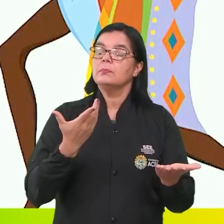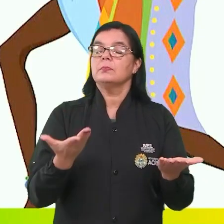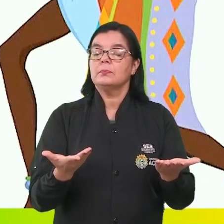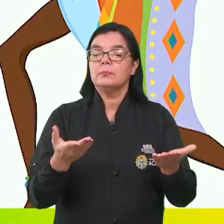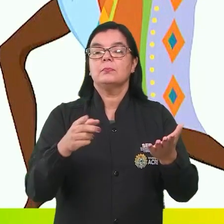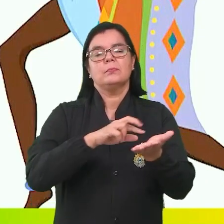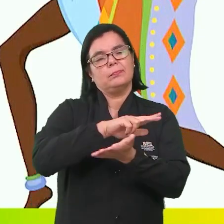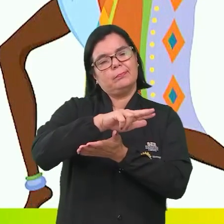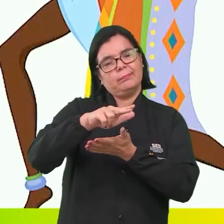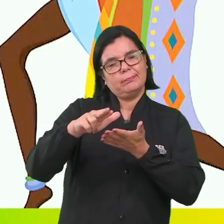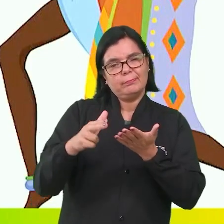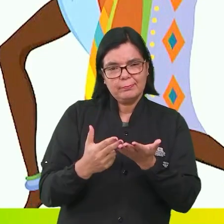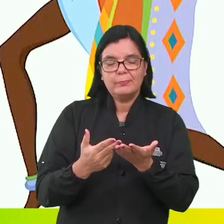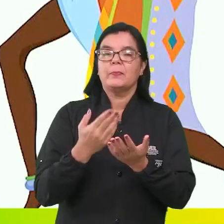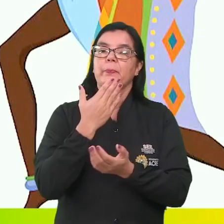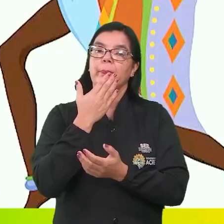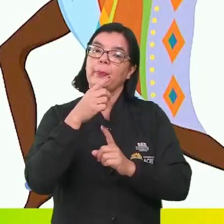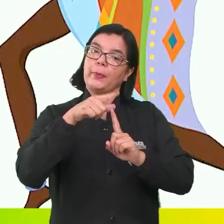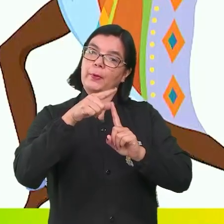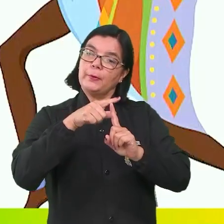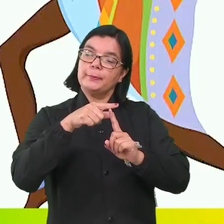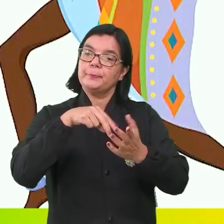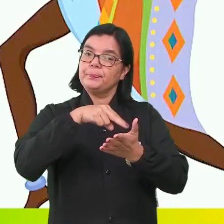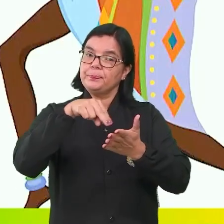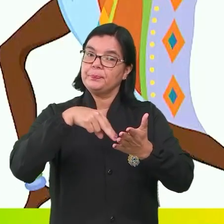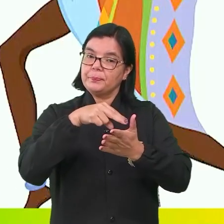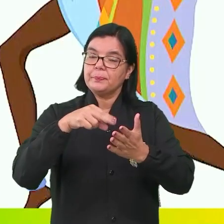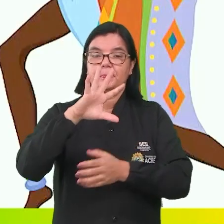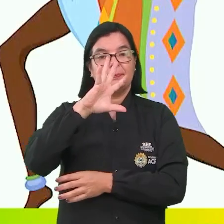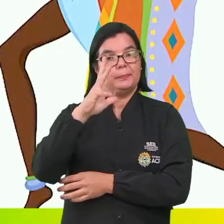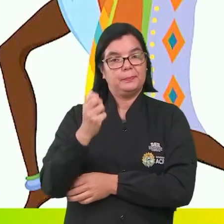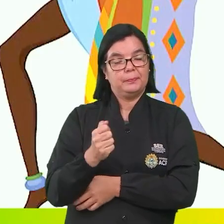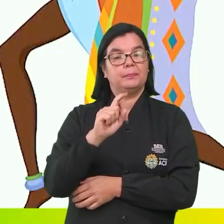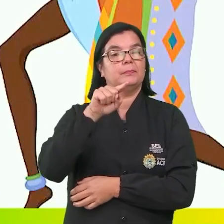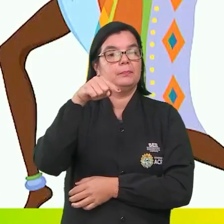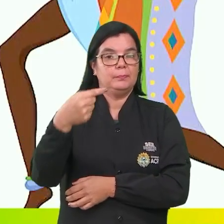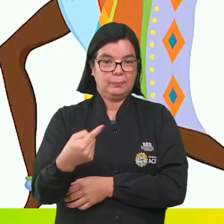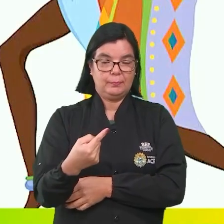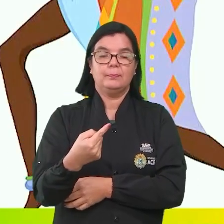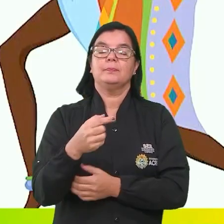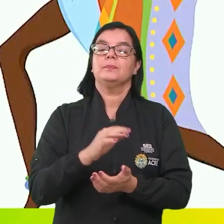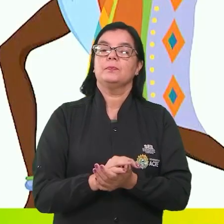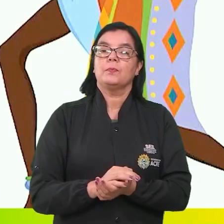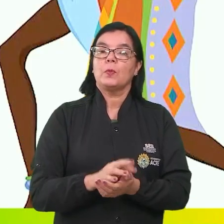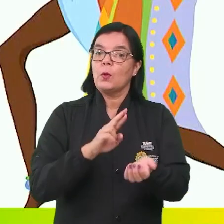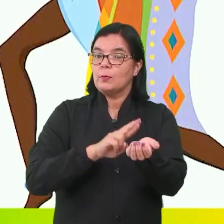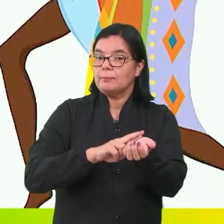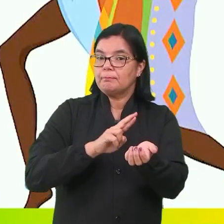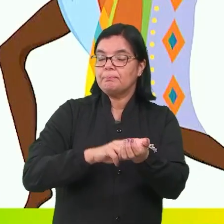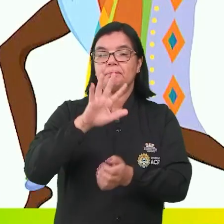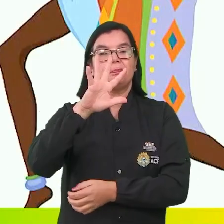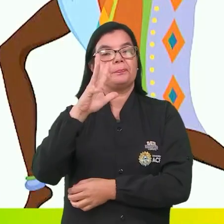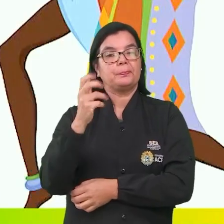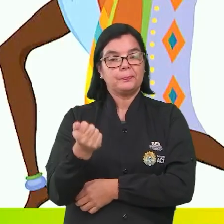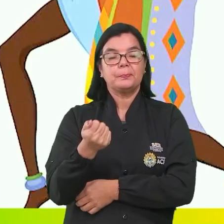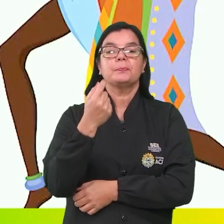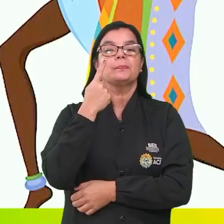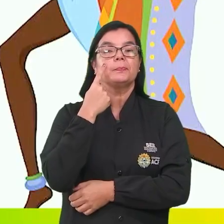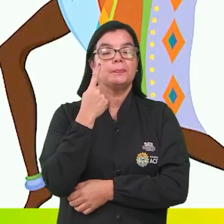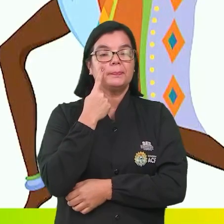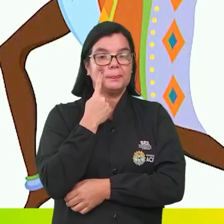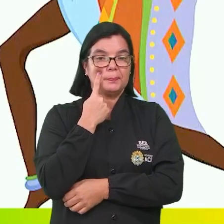uma infinidade de tipos de danças africanas. Entre os muitos ritmos de origem africana, a gente